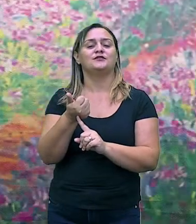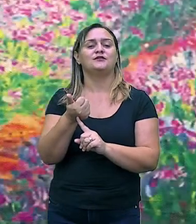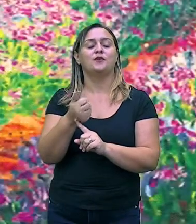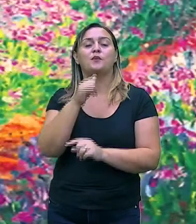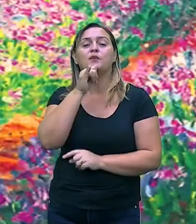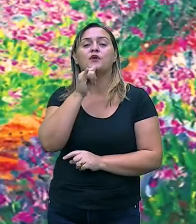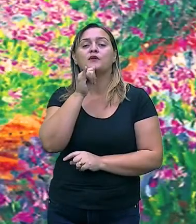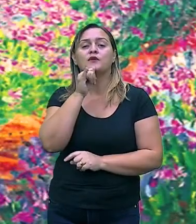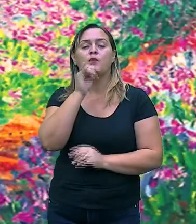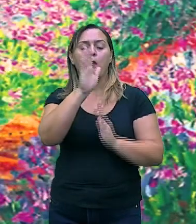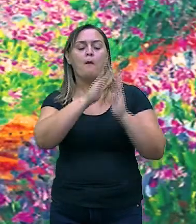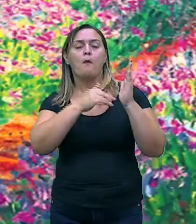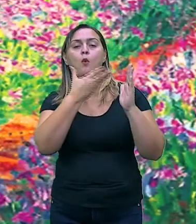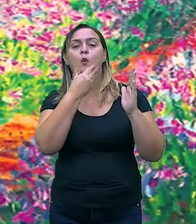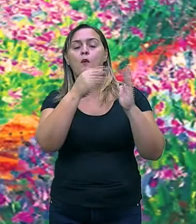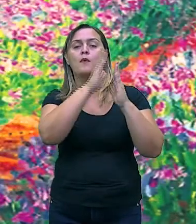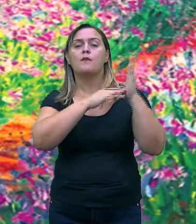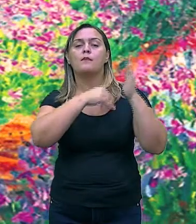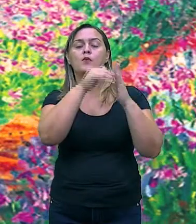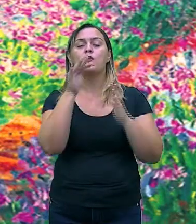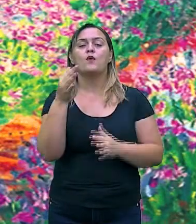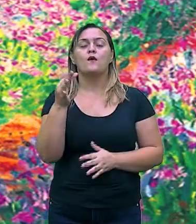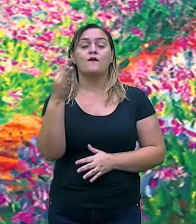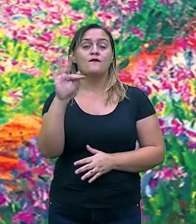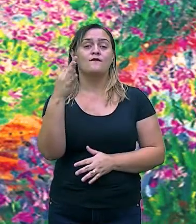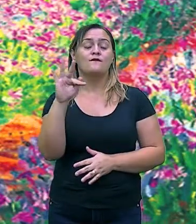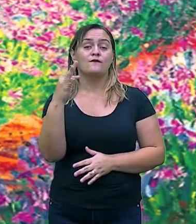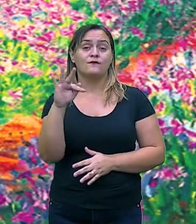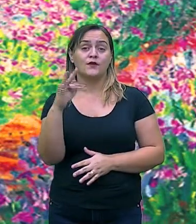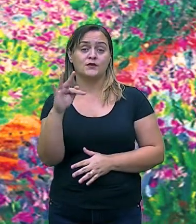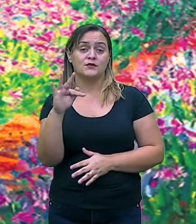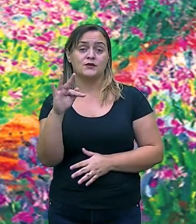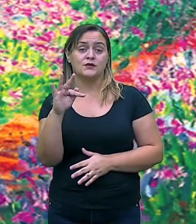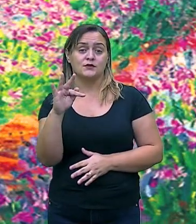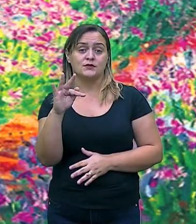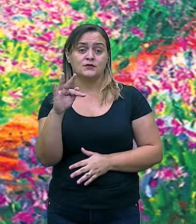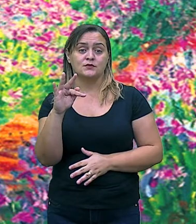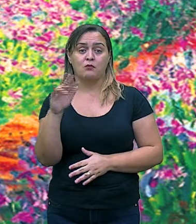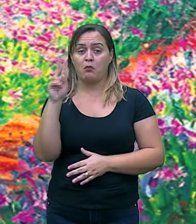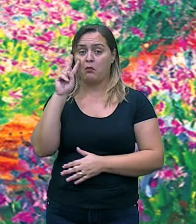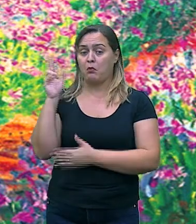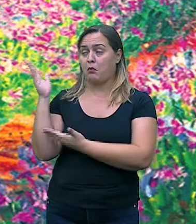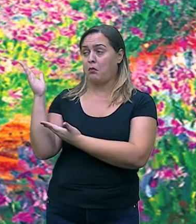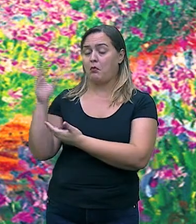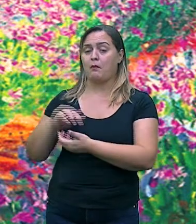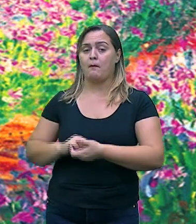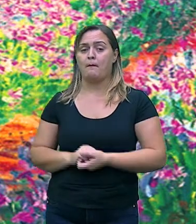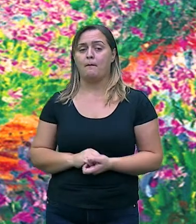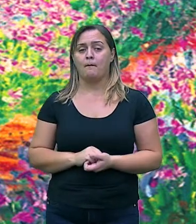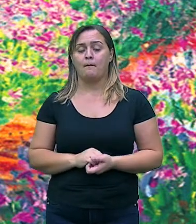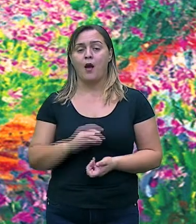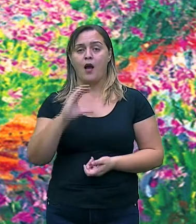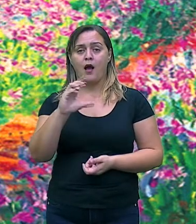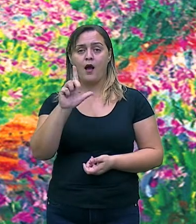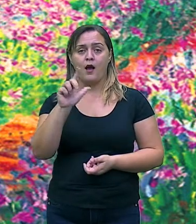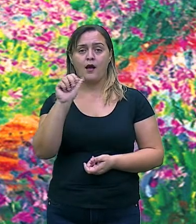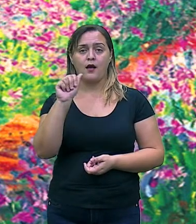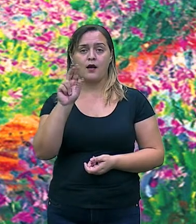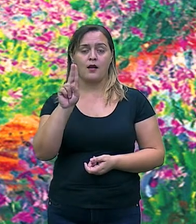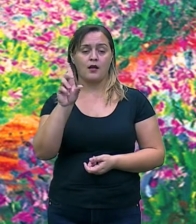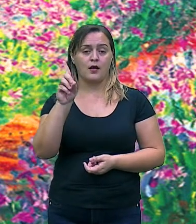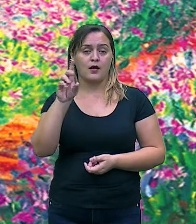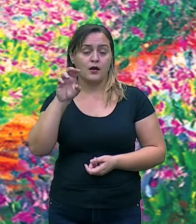Monet, que viveu entre 840 e 926. Um dos mais conhecidos artistas